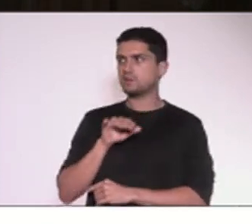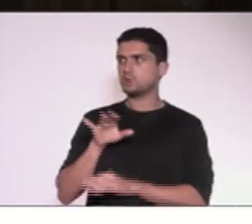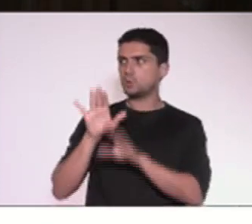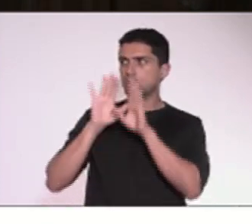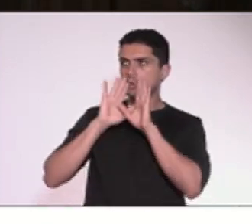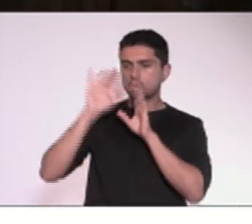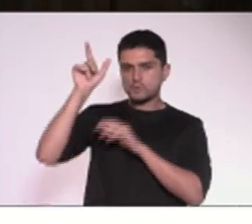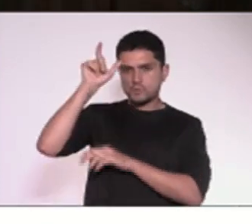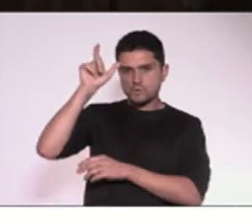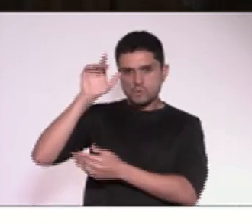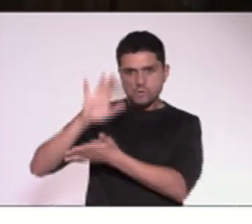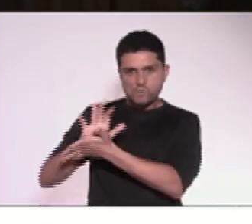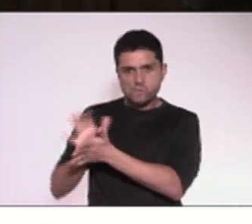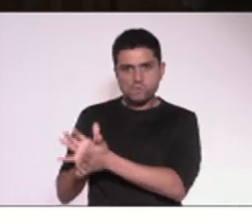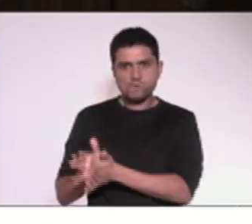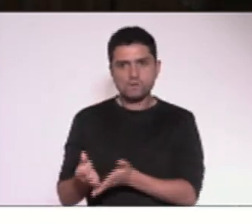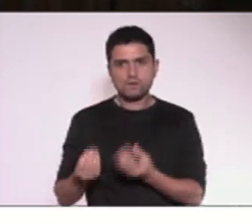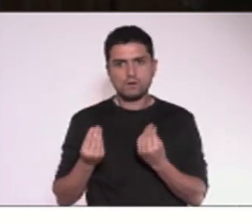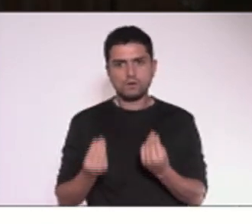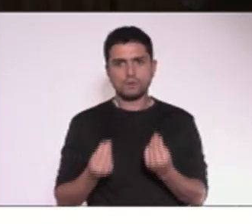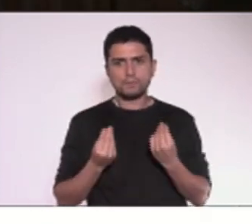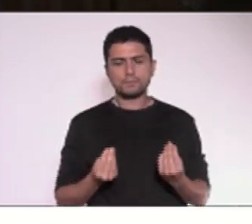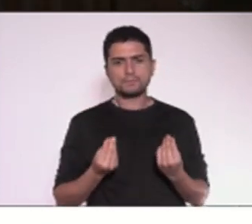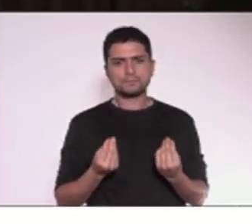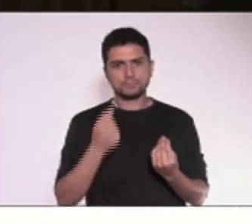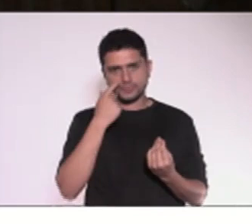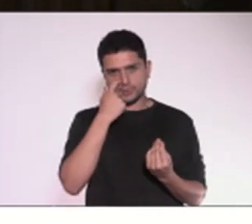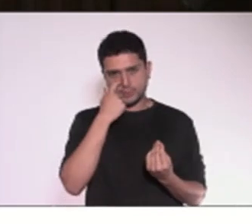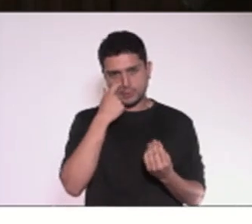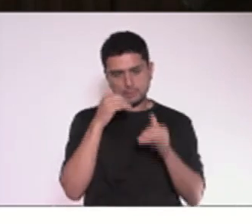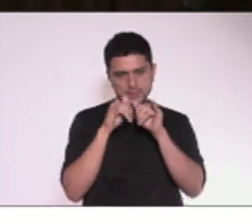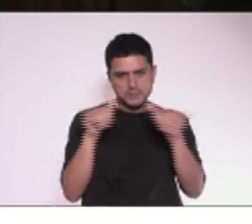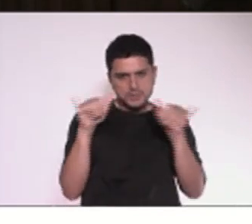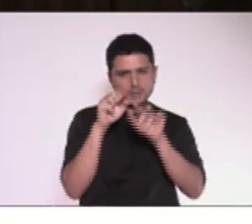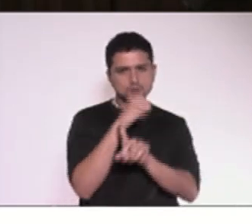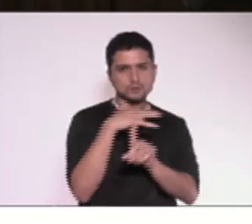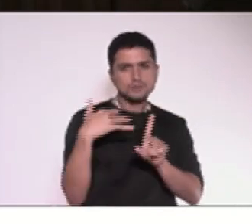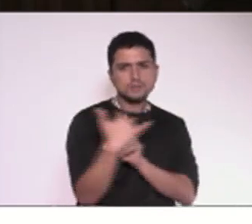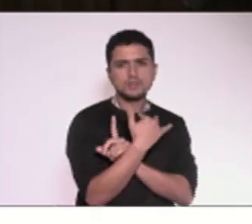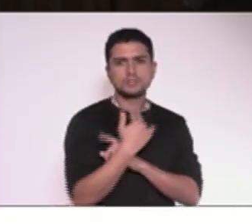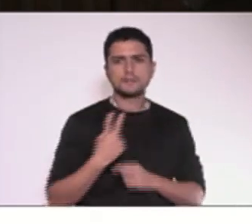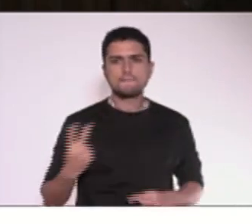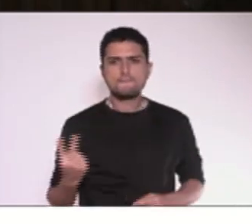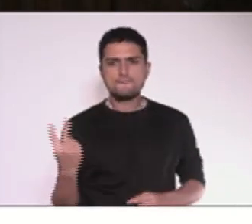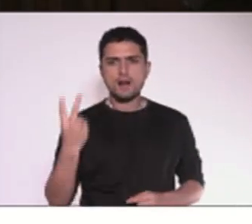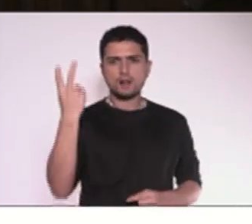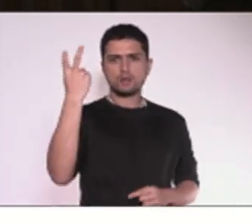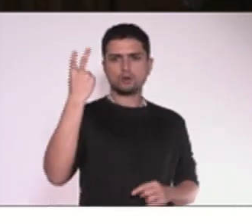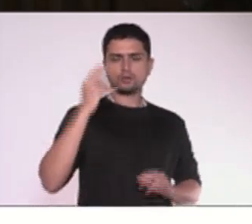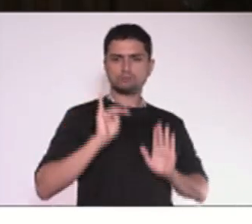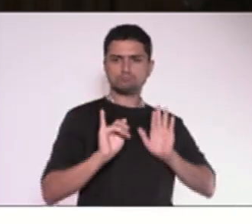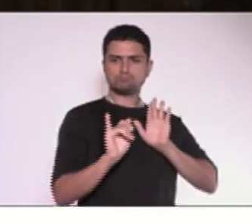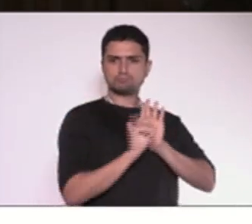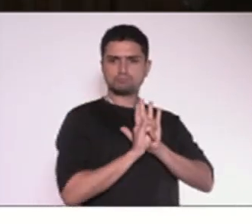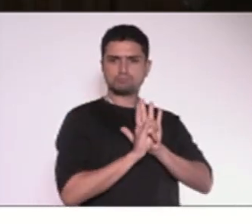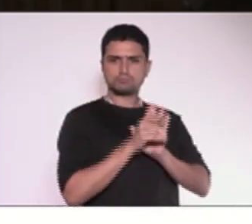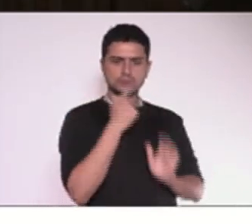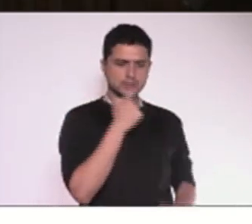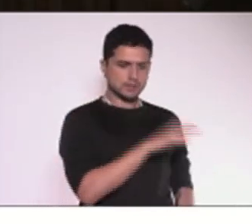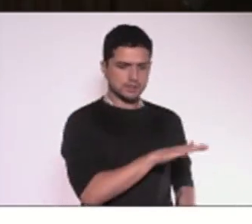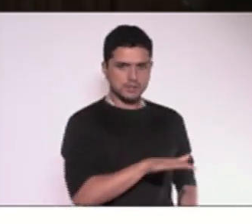estão passando para a sociedade? Quais são os valores que estão sendo formados para as nossas crianças?